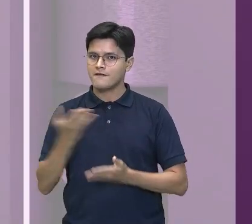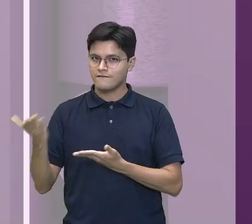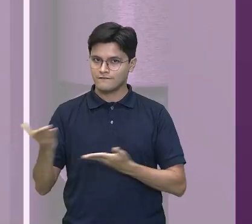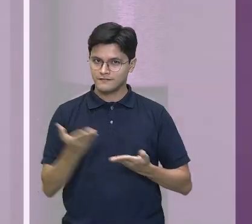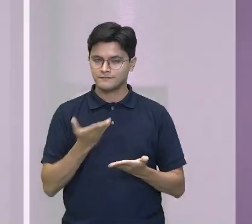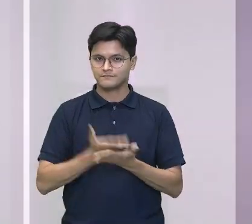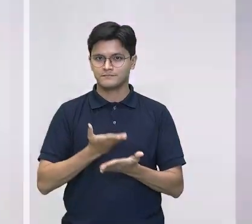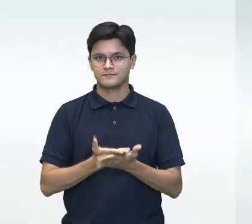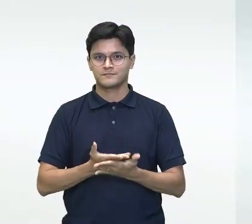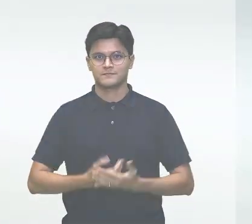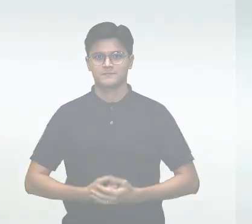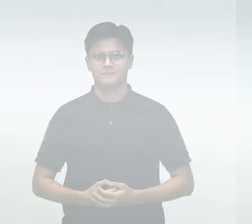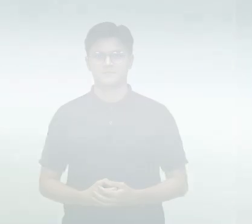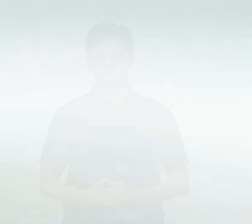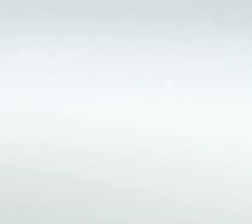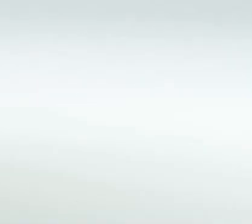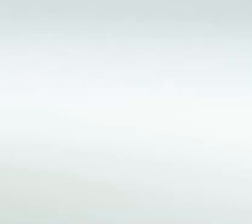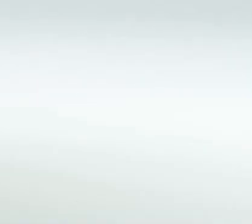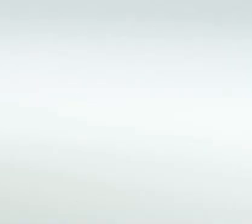aula.